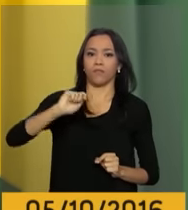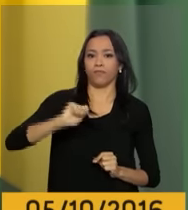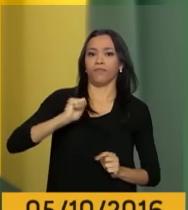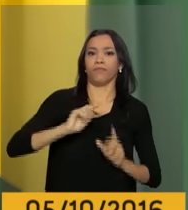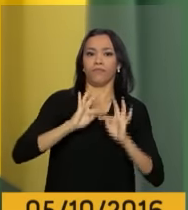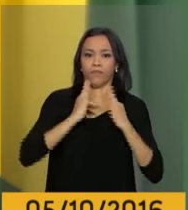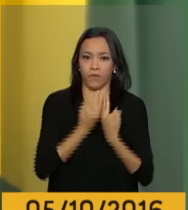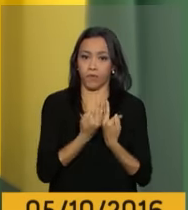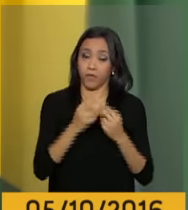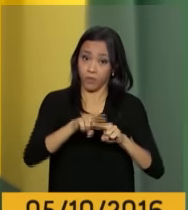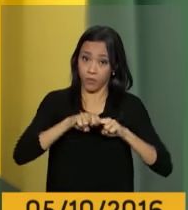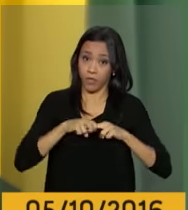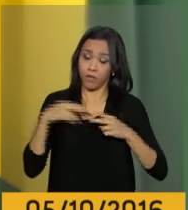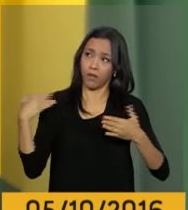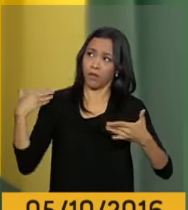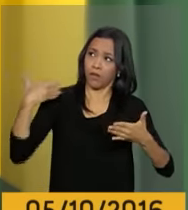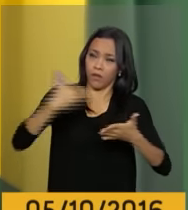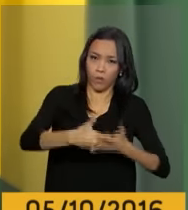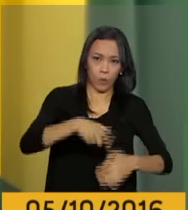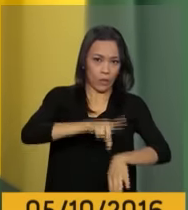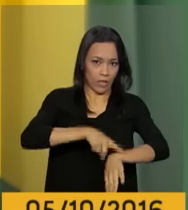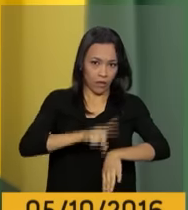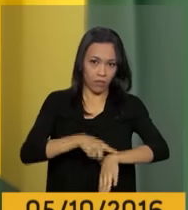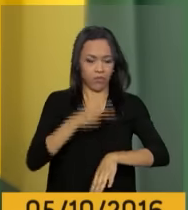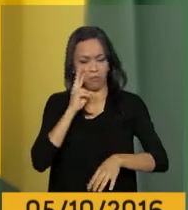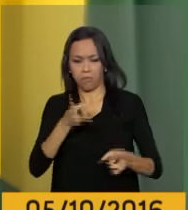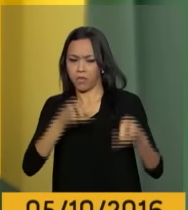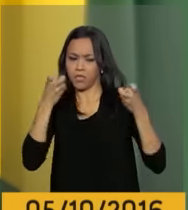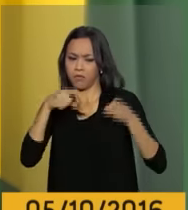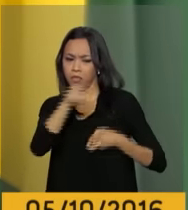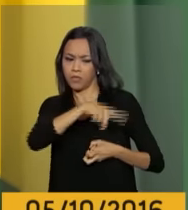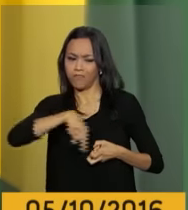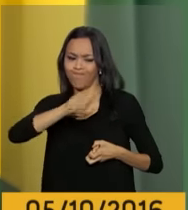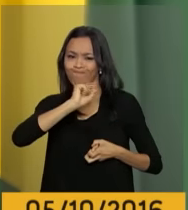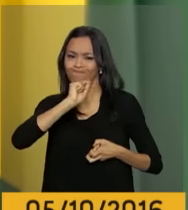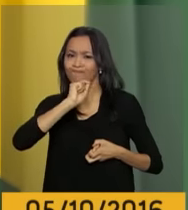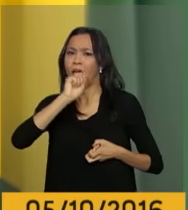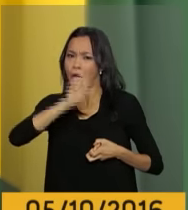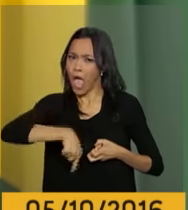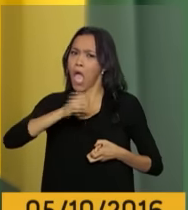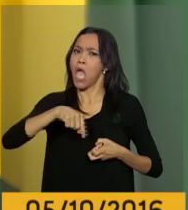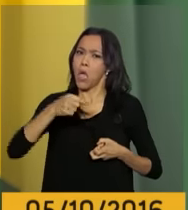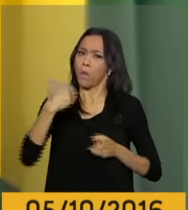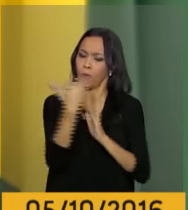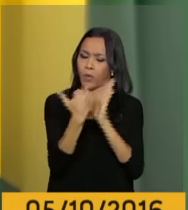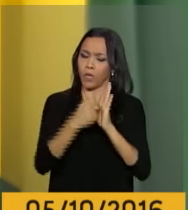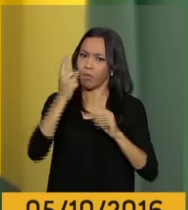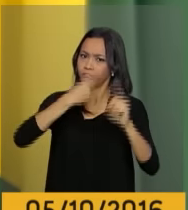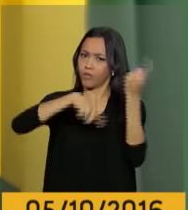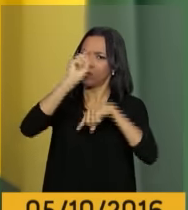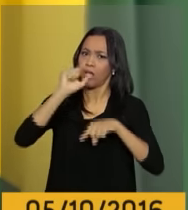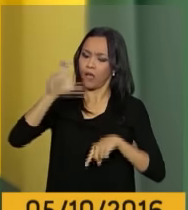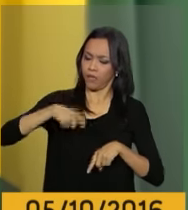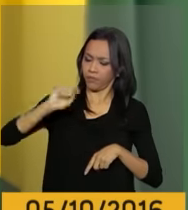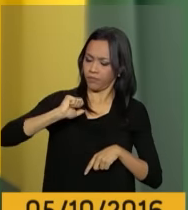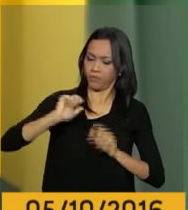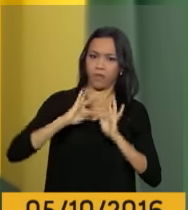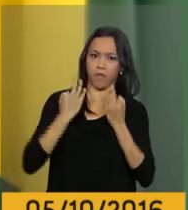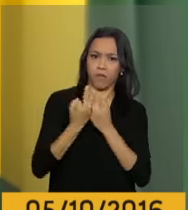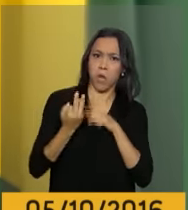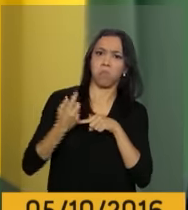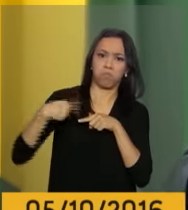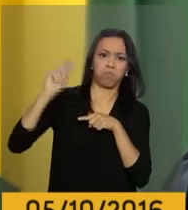nós temos, ao longo do tempo, verificado que se trata de um programa exitoso e que, exitoso como é,